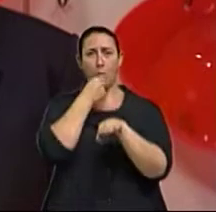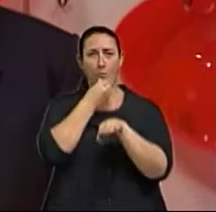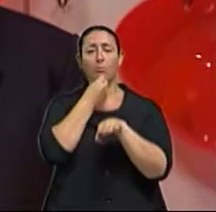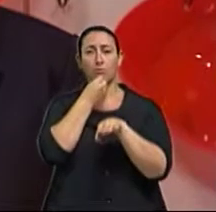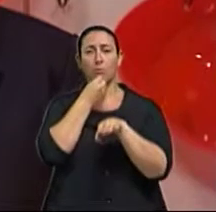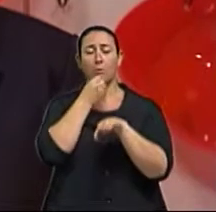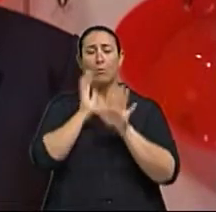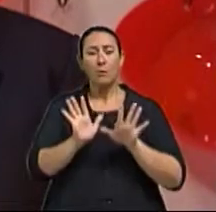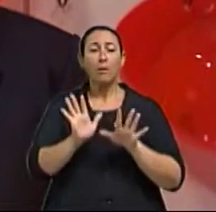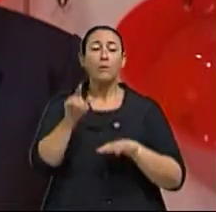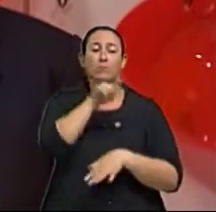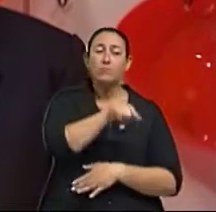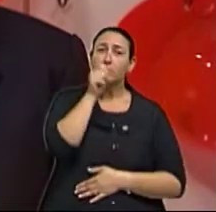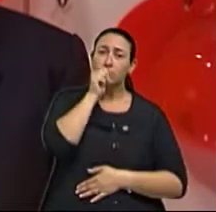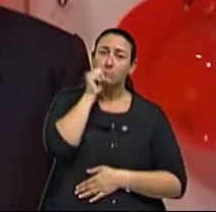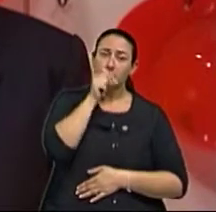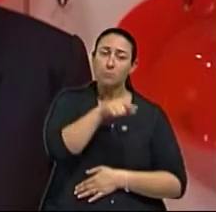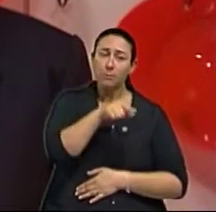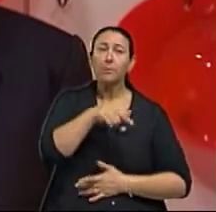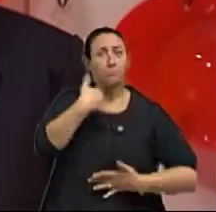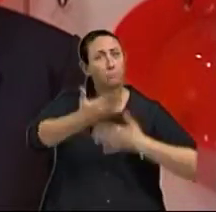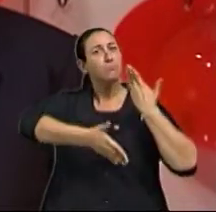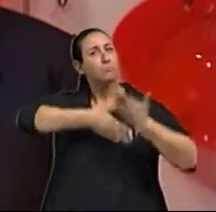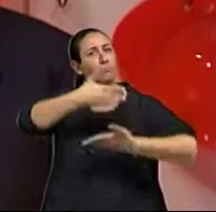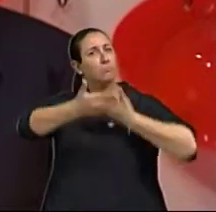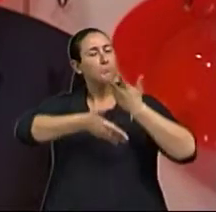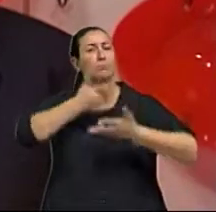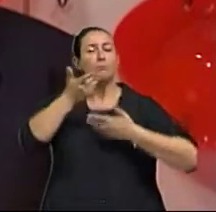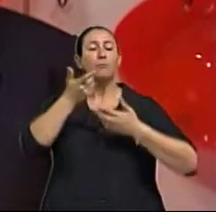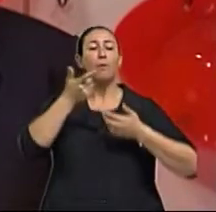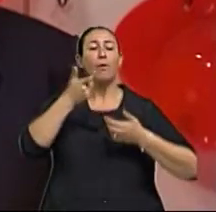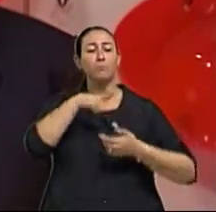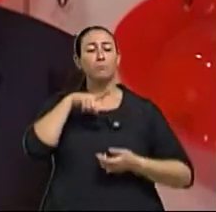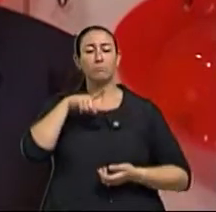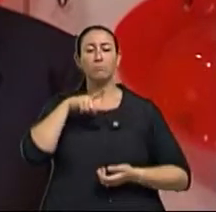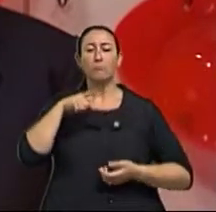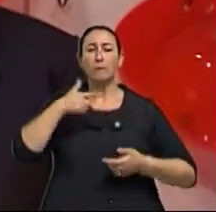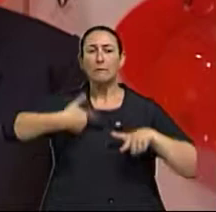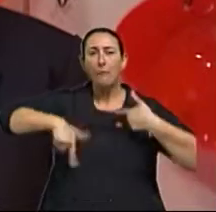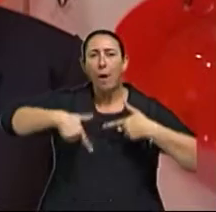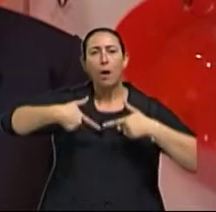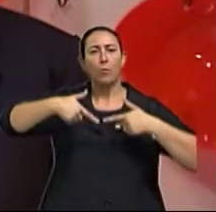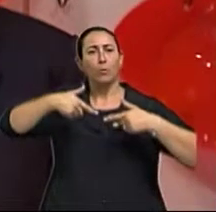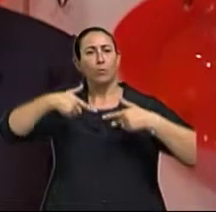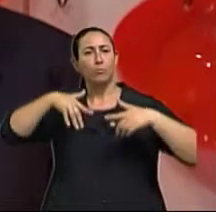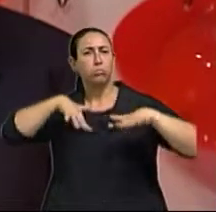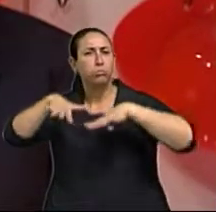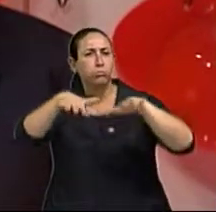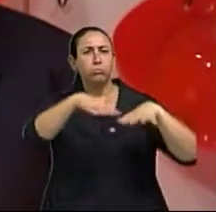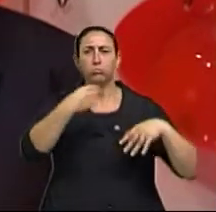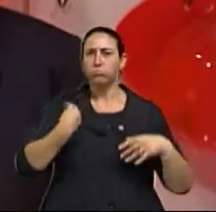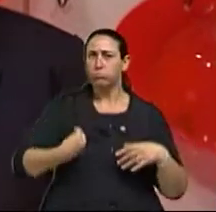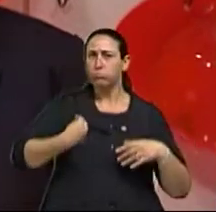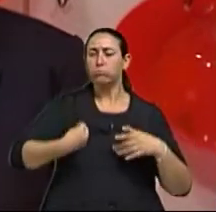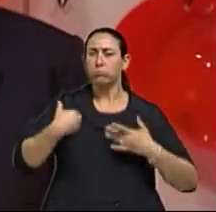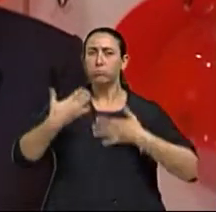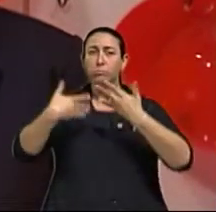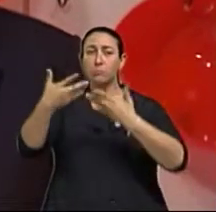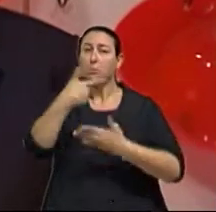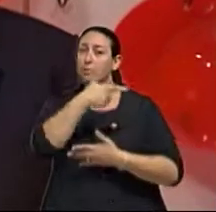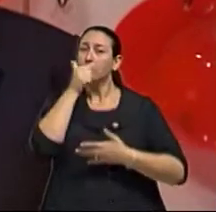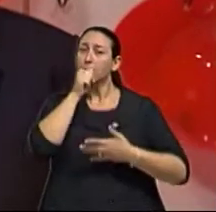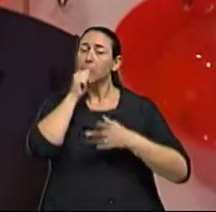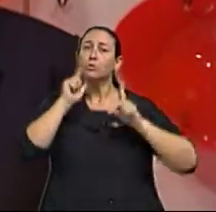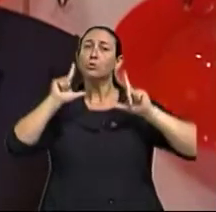que a mulher também fosse inserindo cada vez mais a semelhança dos países envolvidos no mercado de trabalho e com bons empregos, também vai